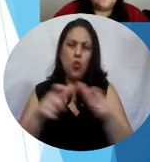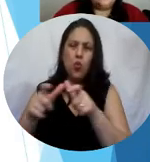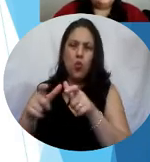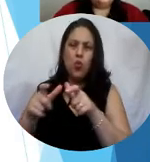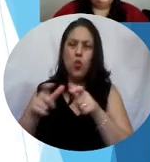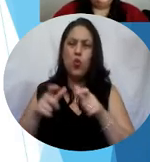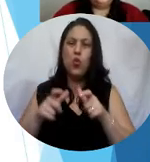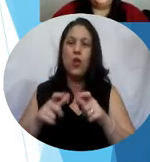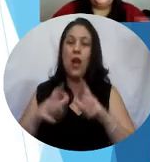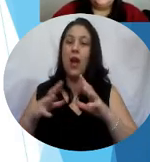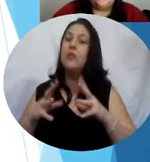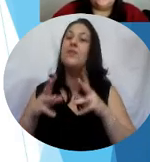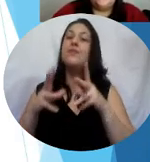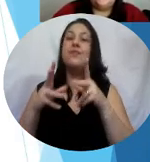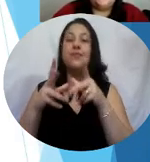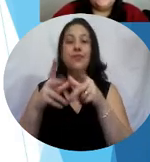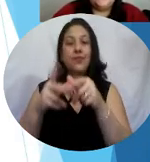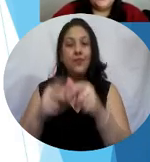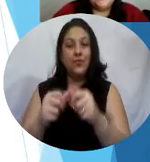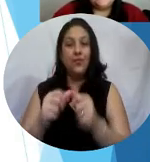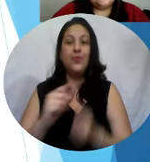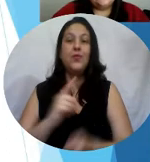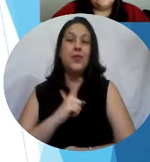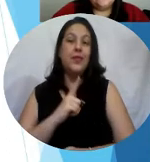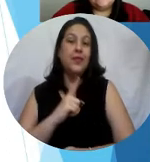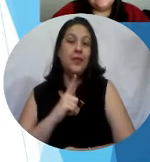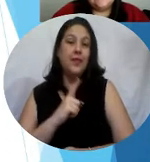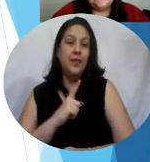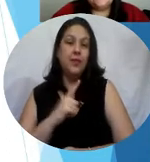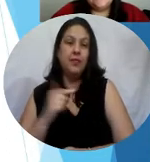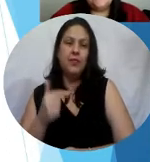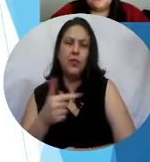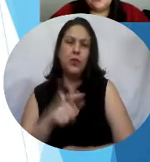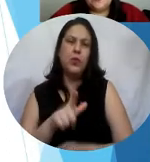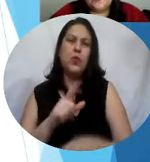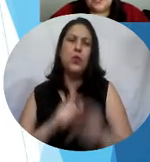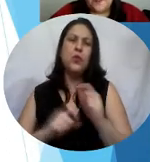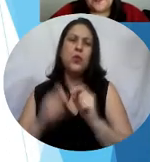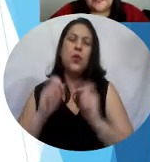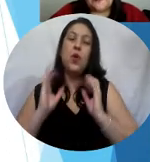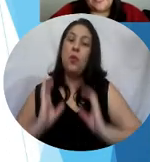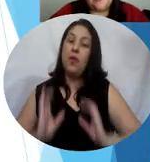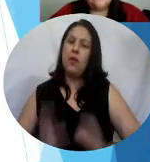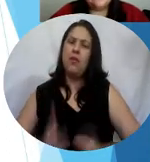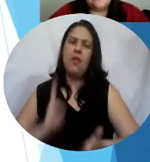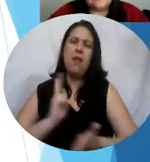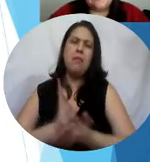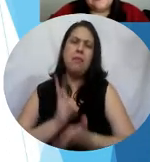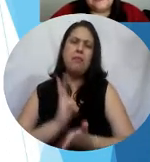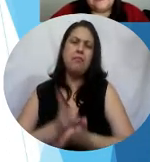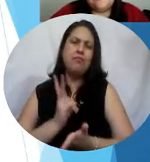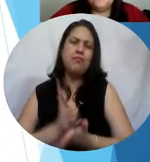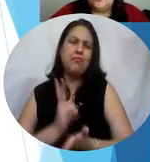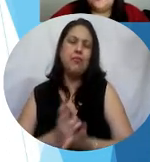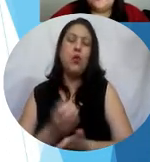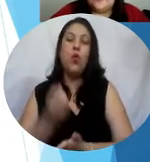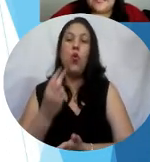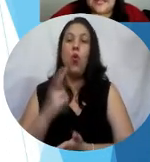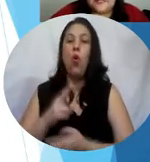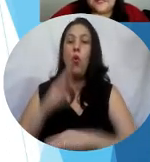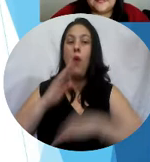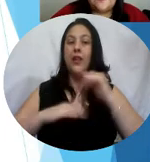inserida. Outro ponto importante são os padrões restritos e repetitivos de comportamentos, interesses